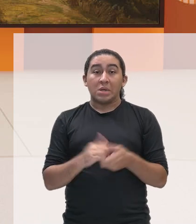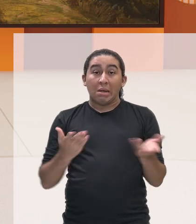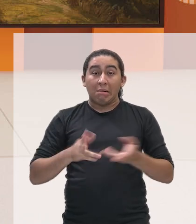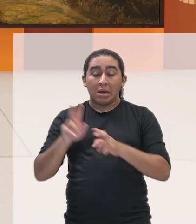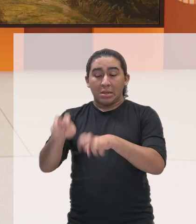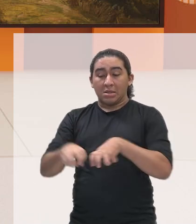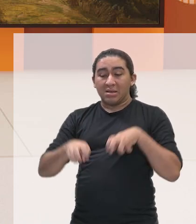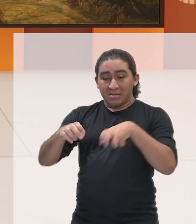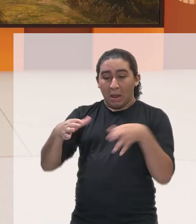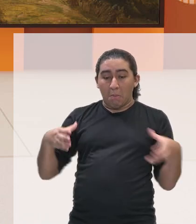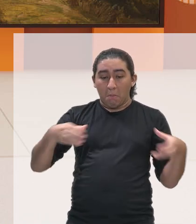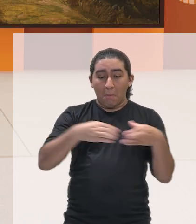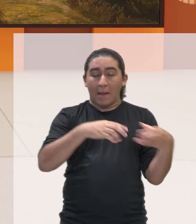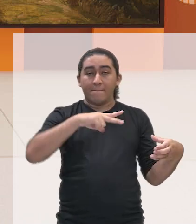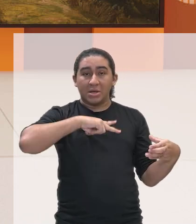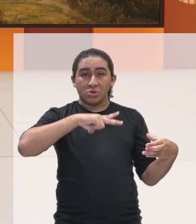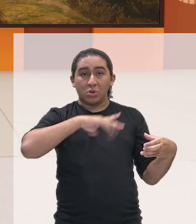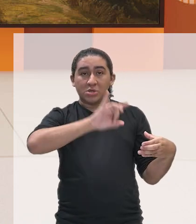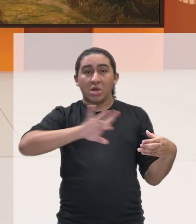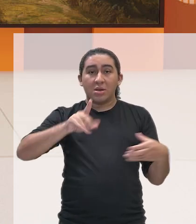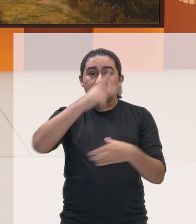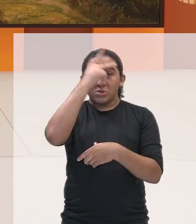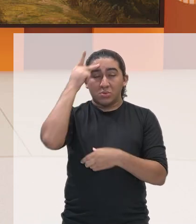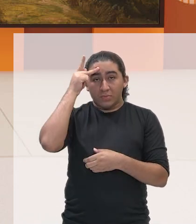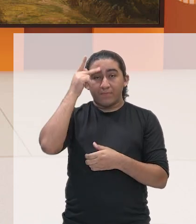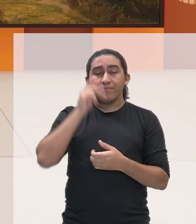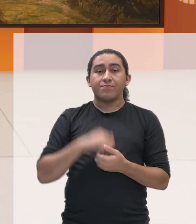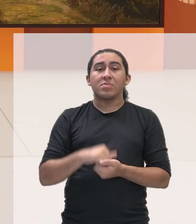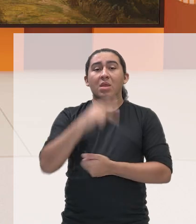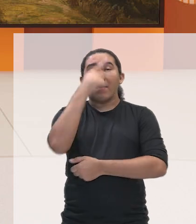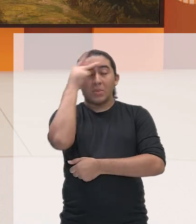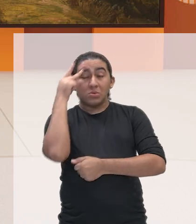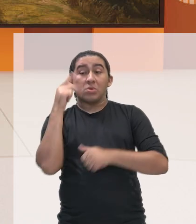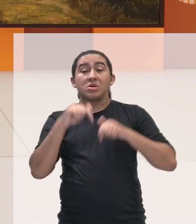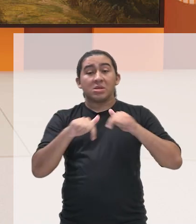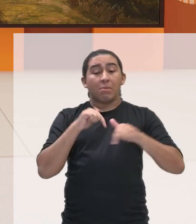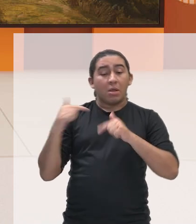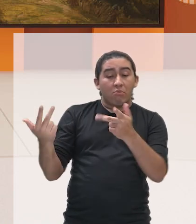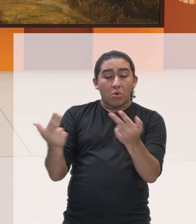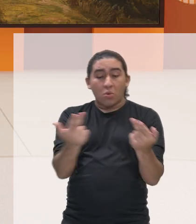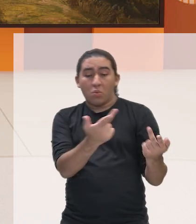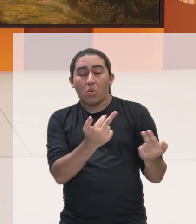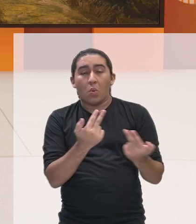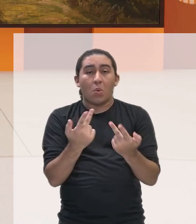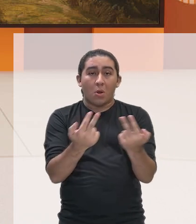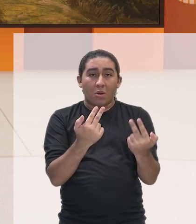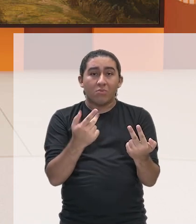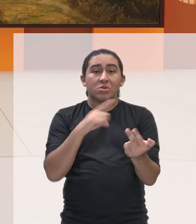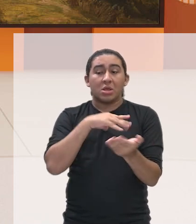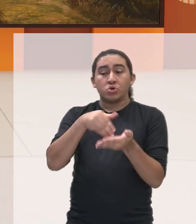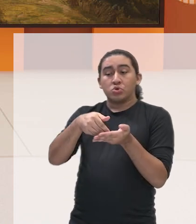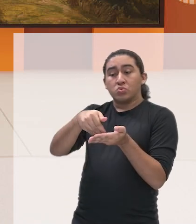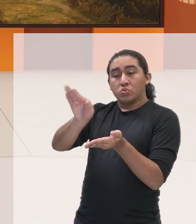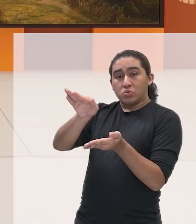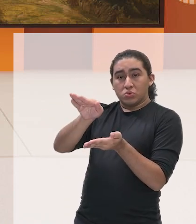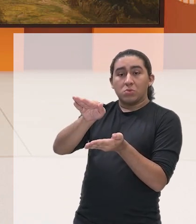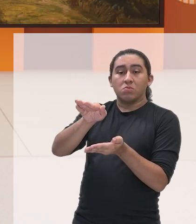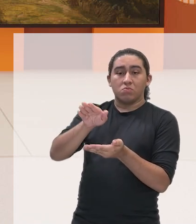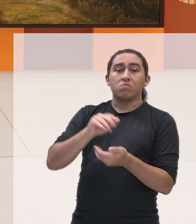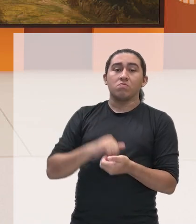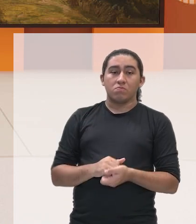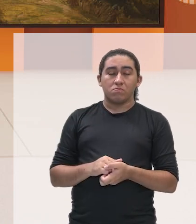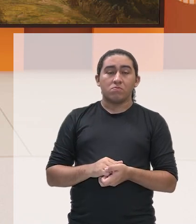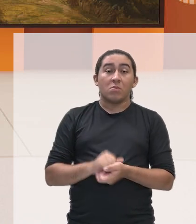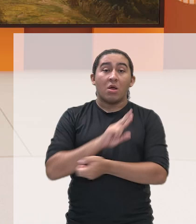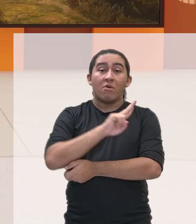campo. As pessoas que trabalhavam ali de forma comunal, elas foram expulsas, né, das suas terras, foram